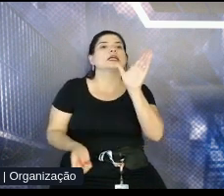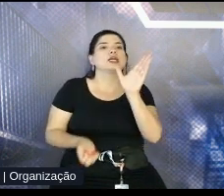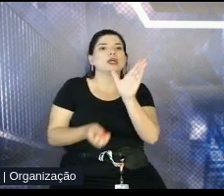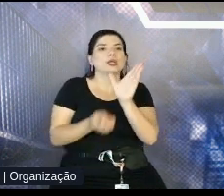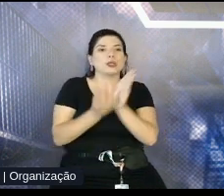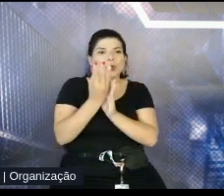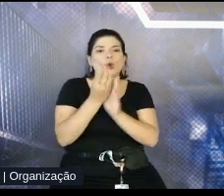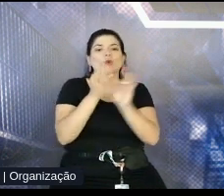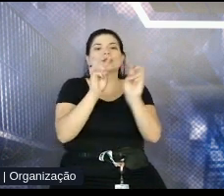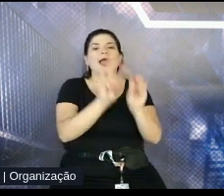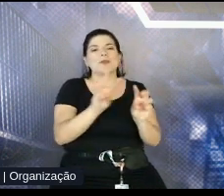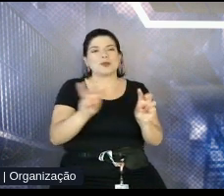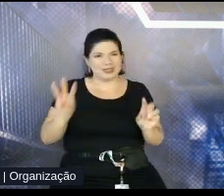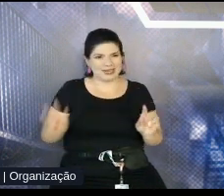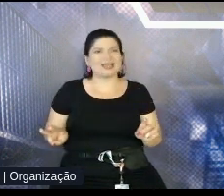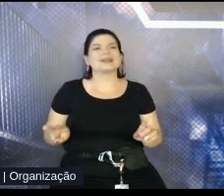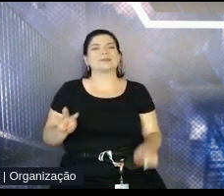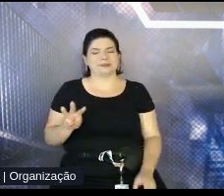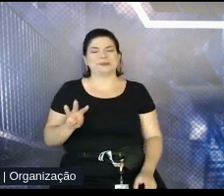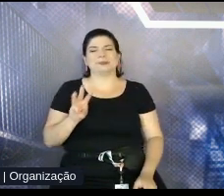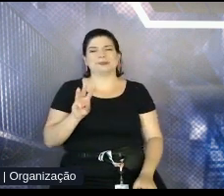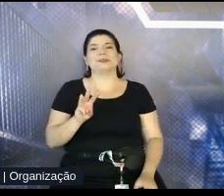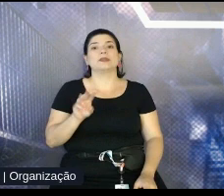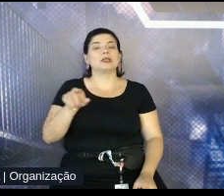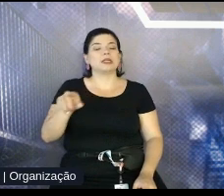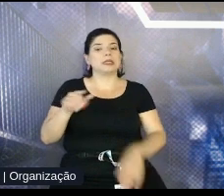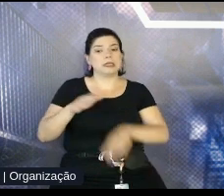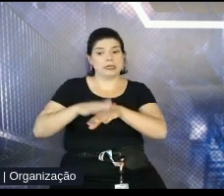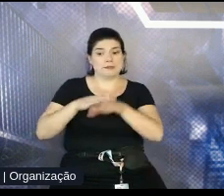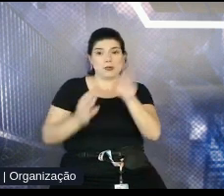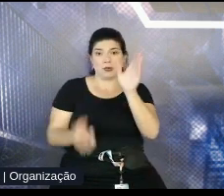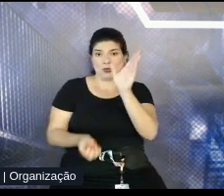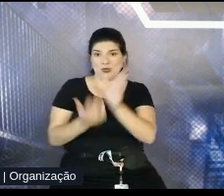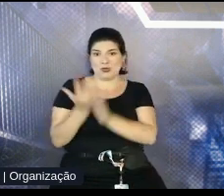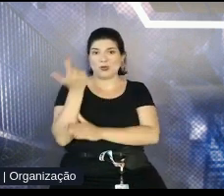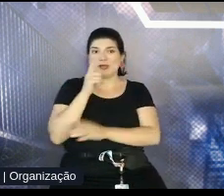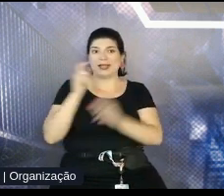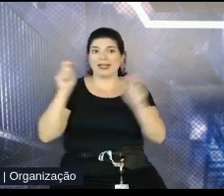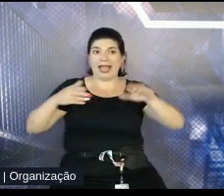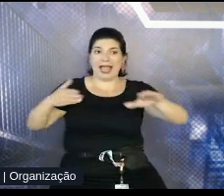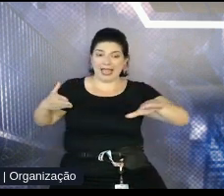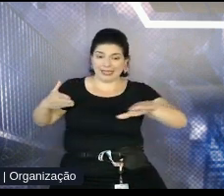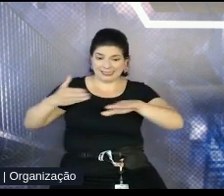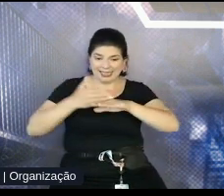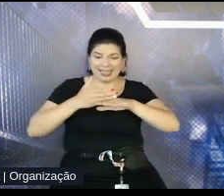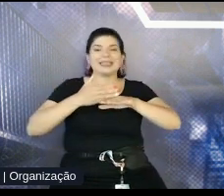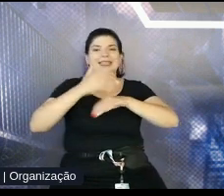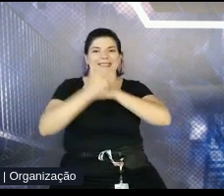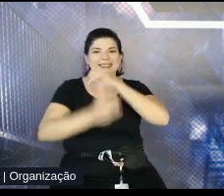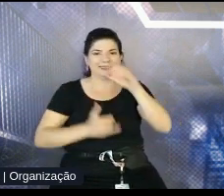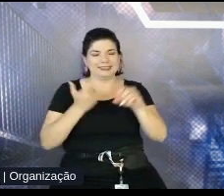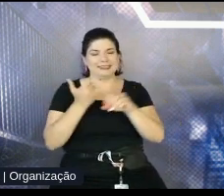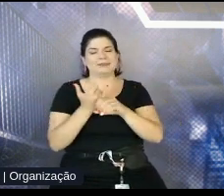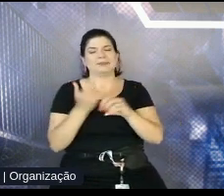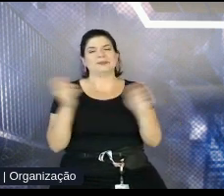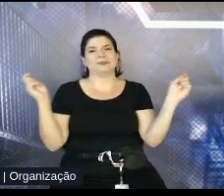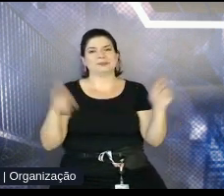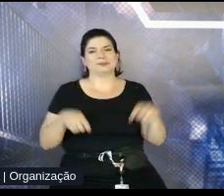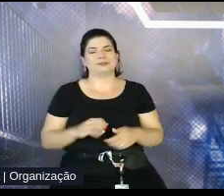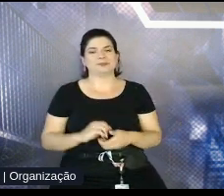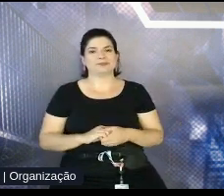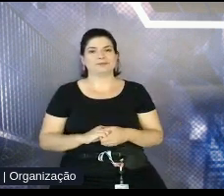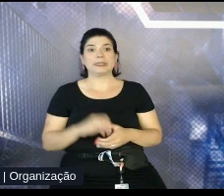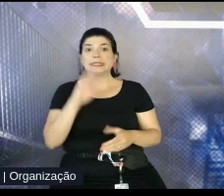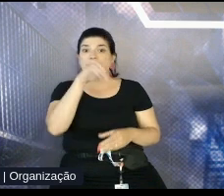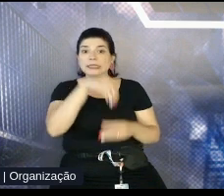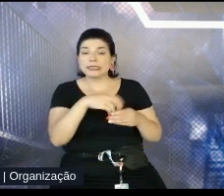o www ali, para que a gente consiga estar navegando entre esses sites, entre essas páginas. E lá dentro da cultura